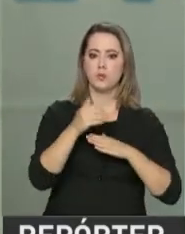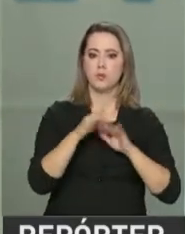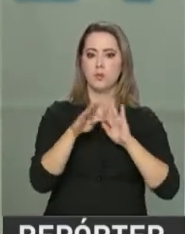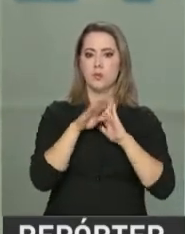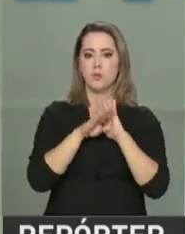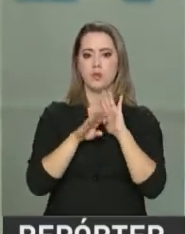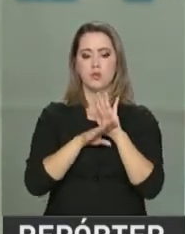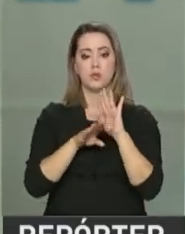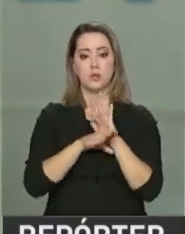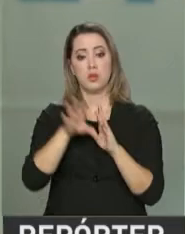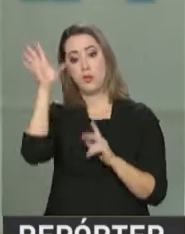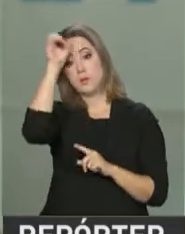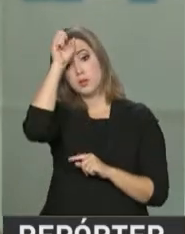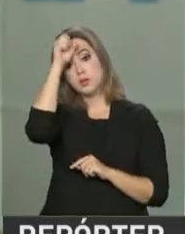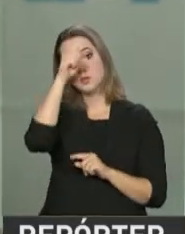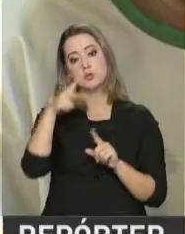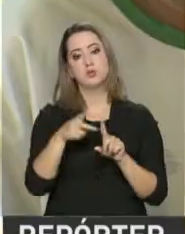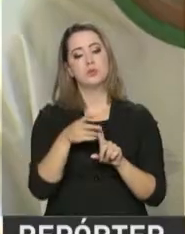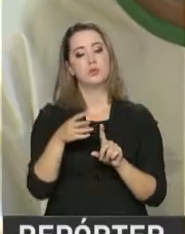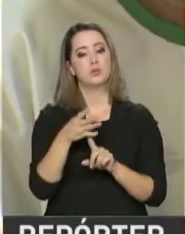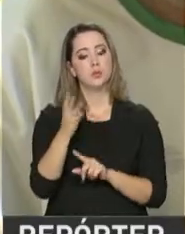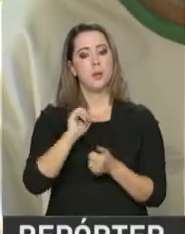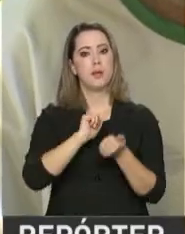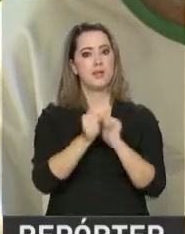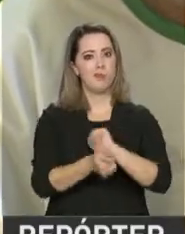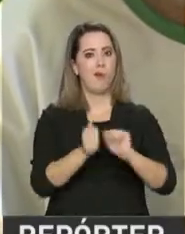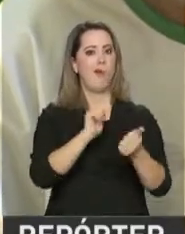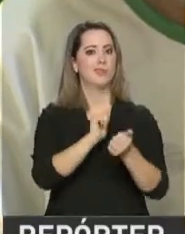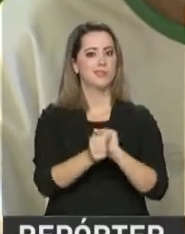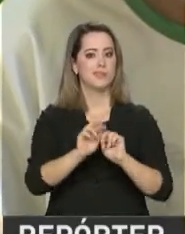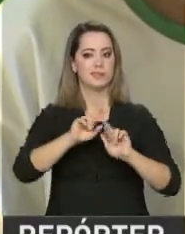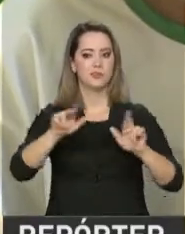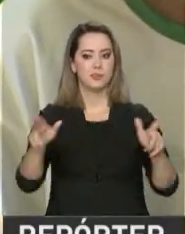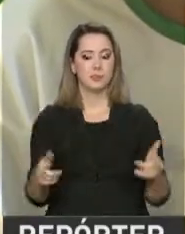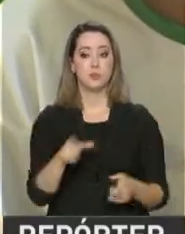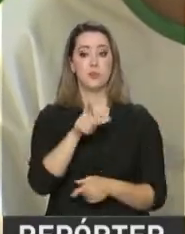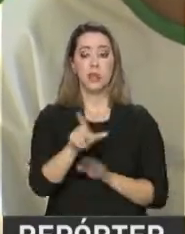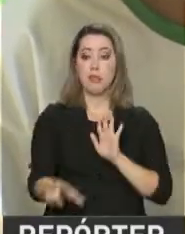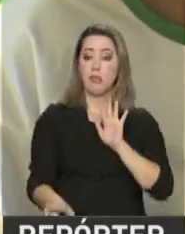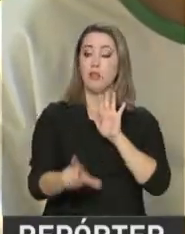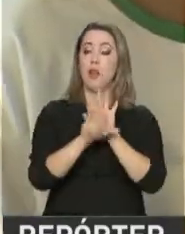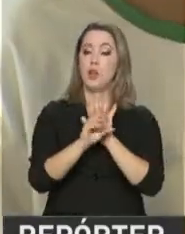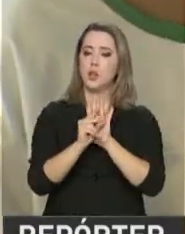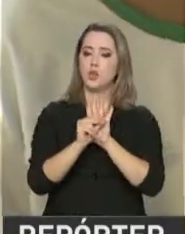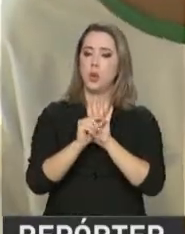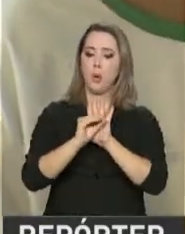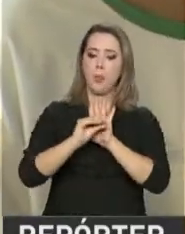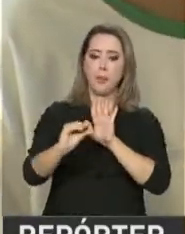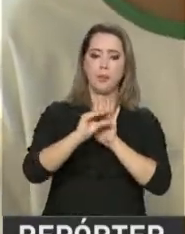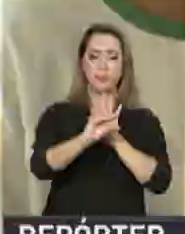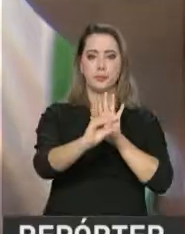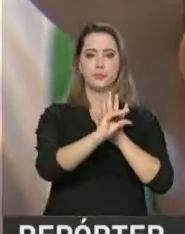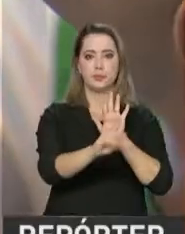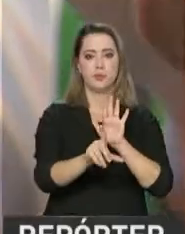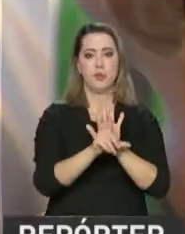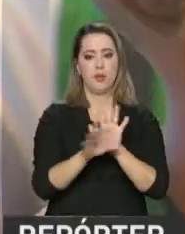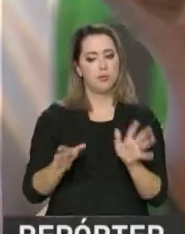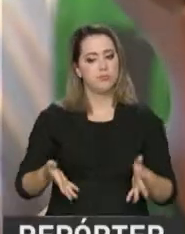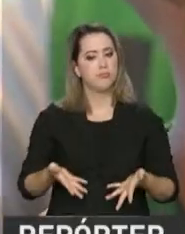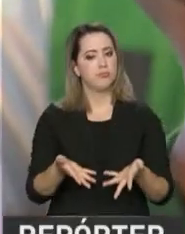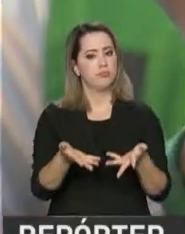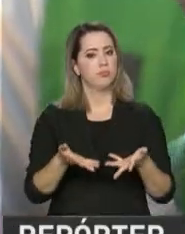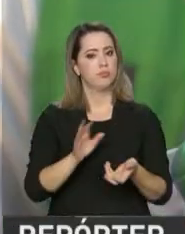Jovem Aprendiz, além das atividades esportivas. O projeto conta com recursos da Lei do Incentivo ao Esporte do Governo Federal e